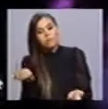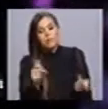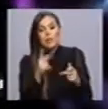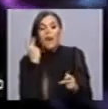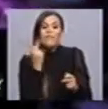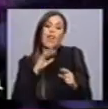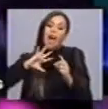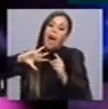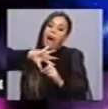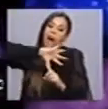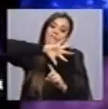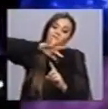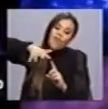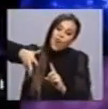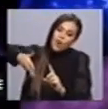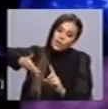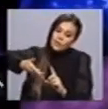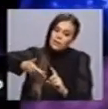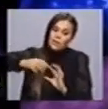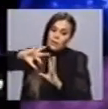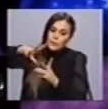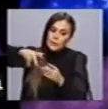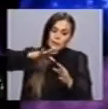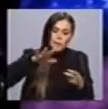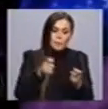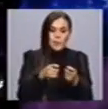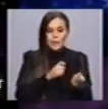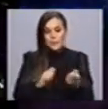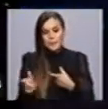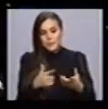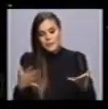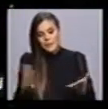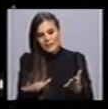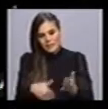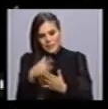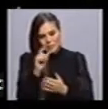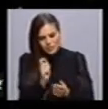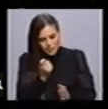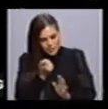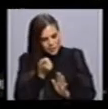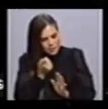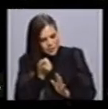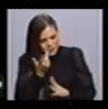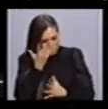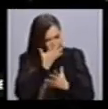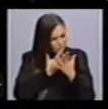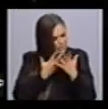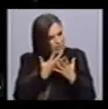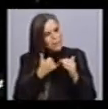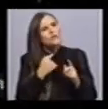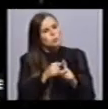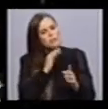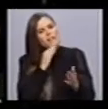à volta em planetas à volta destas estrelas. E, portanto, lança aqui um bocadinho de confusão boa, como é